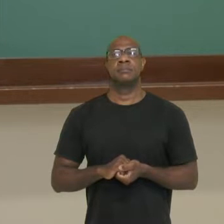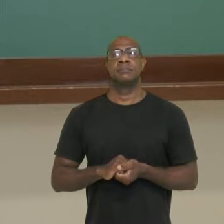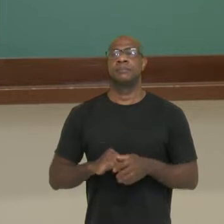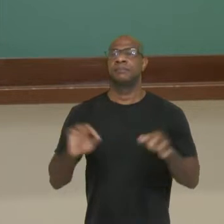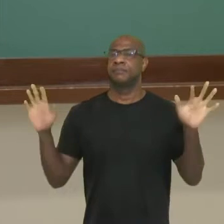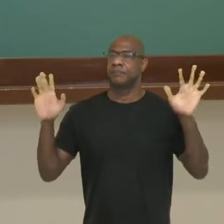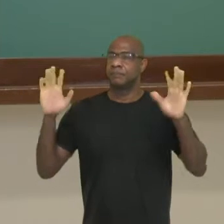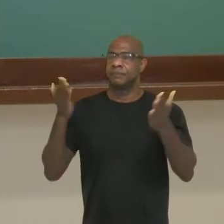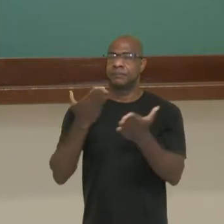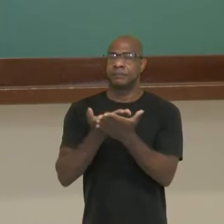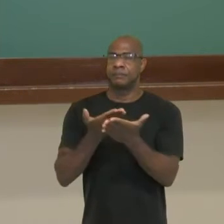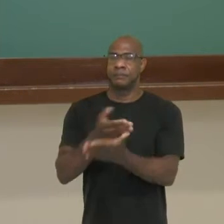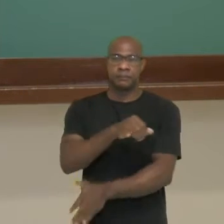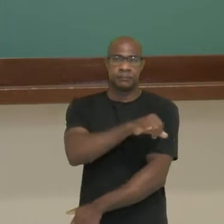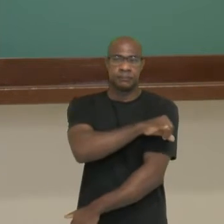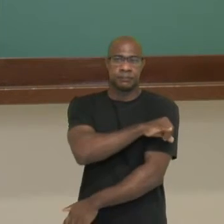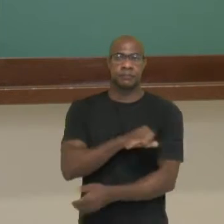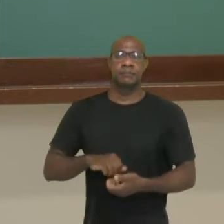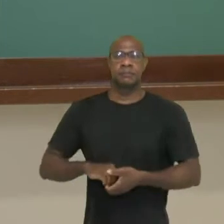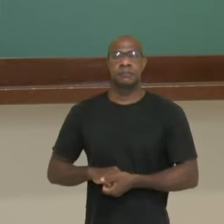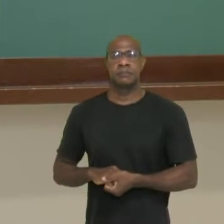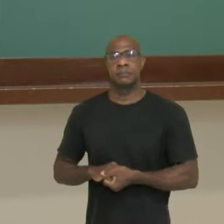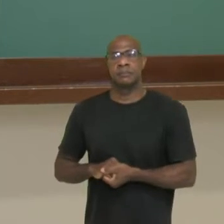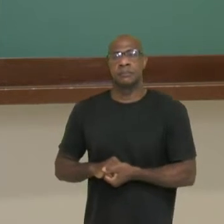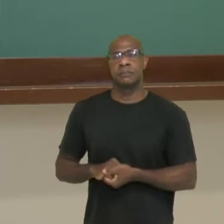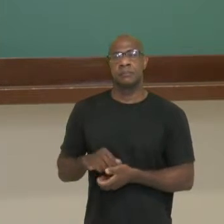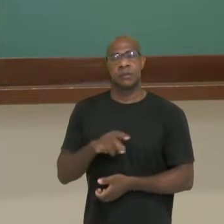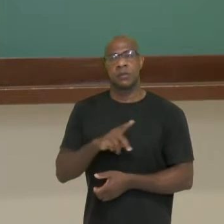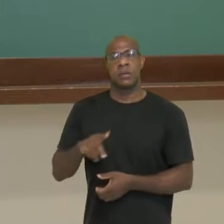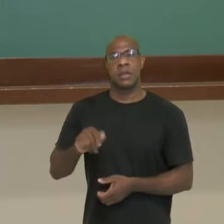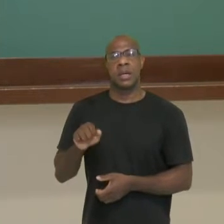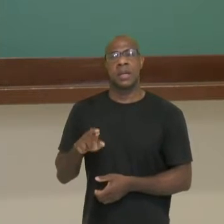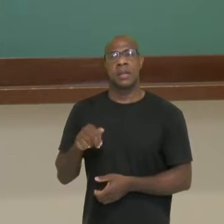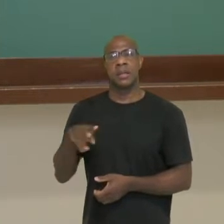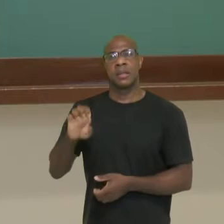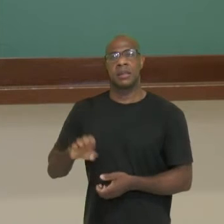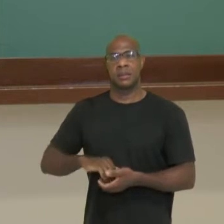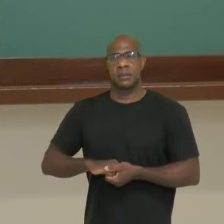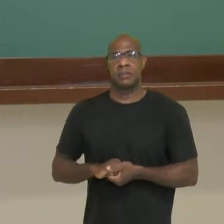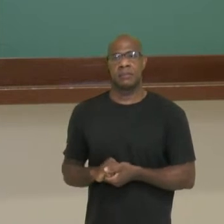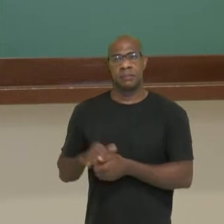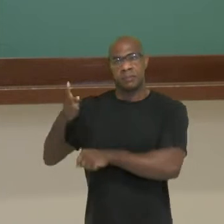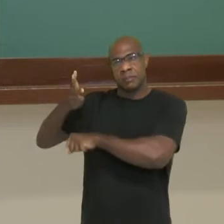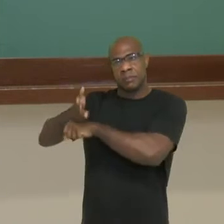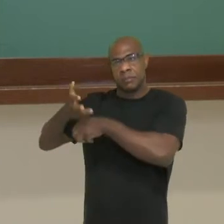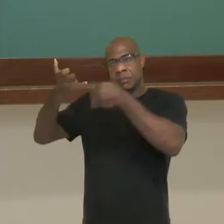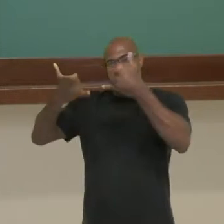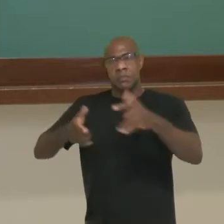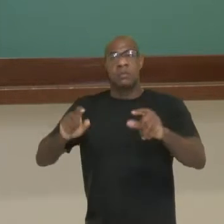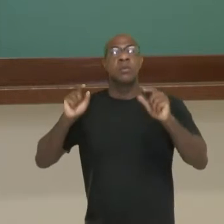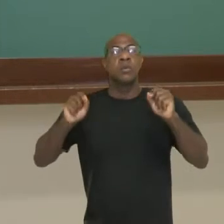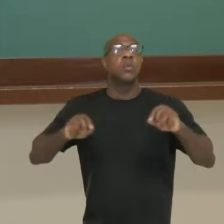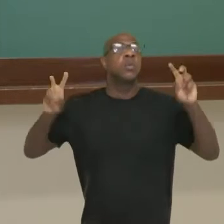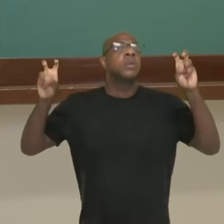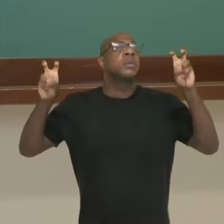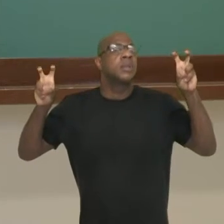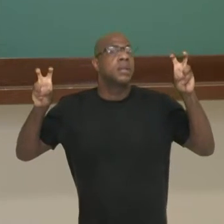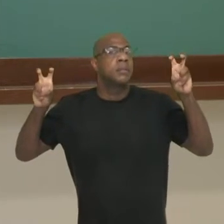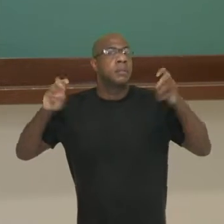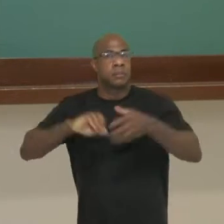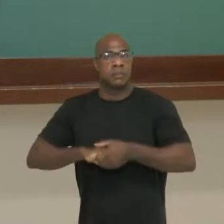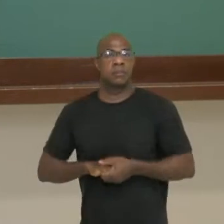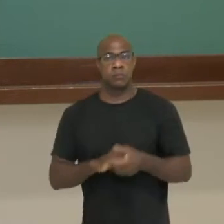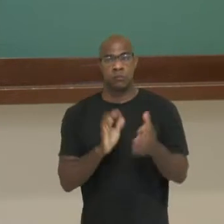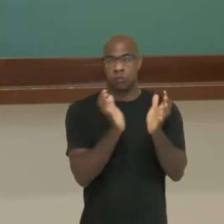Olá, estudantes do nono ano! Eu sou a professora Ariane Lopes. Neste vídeo, vamos falar sobre